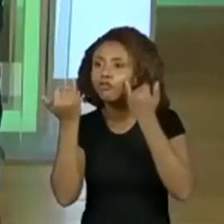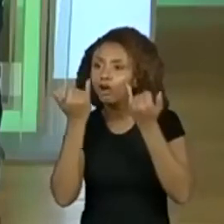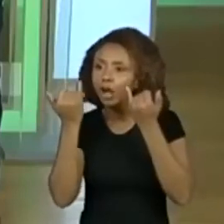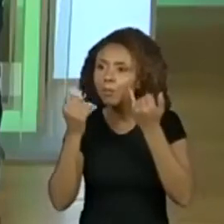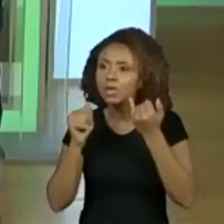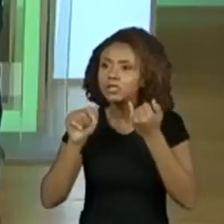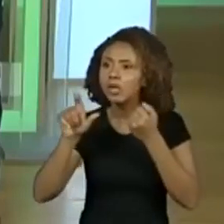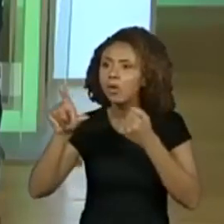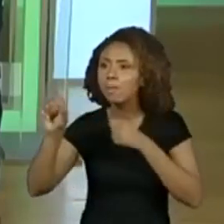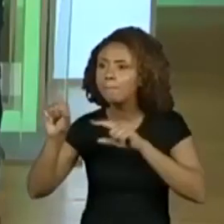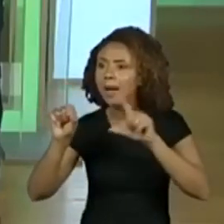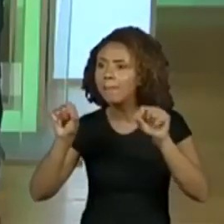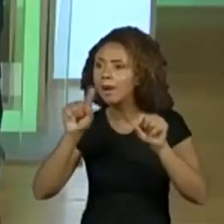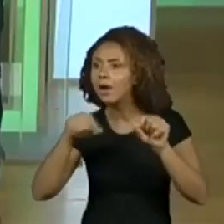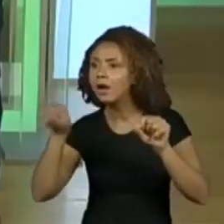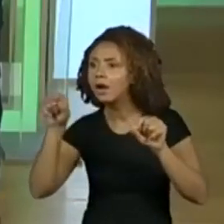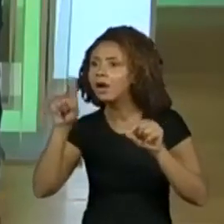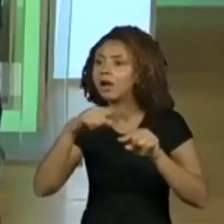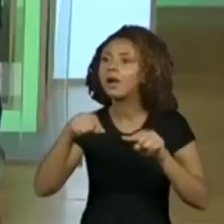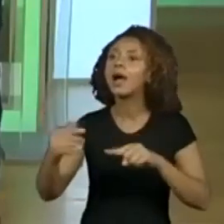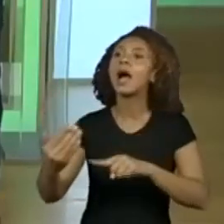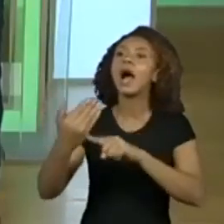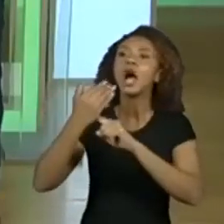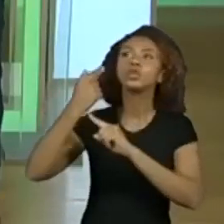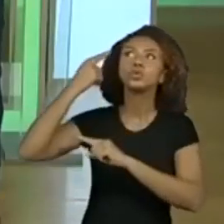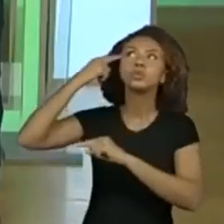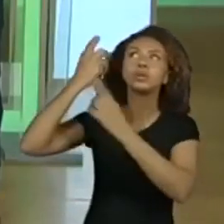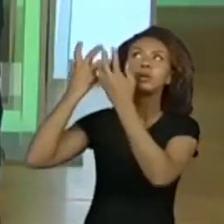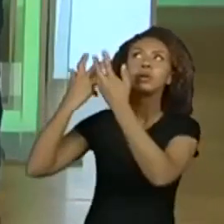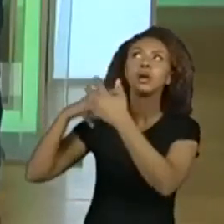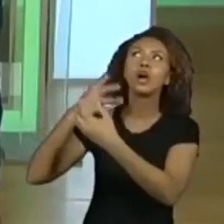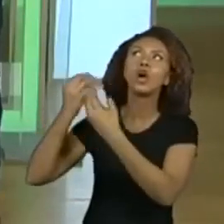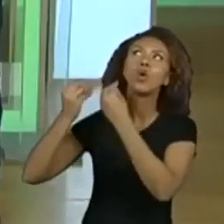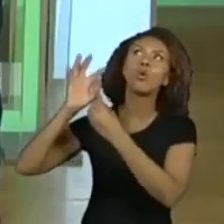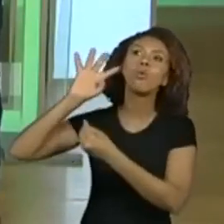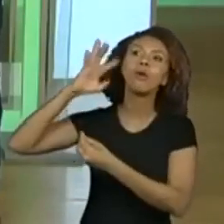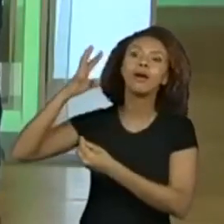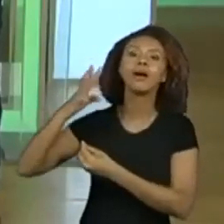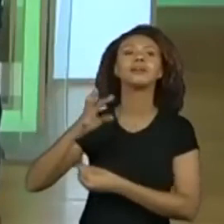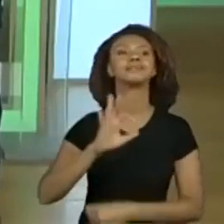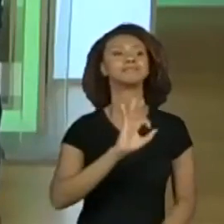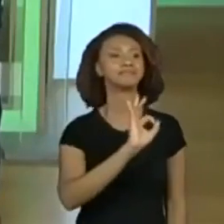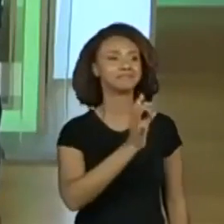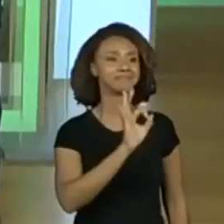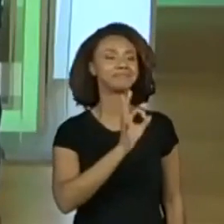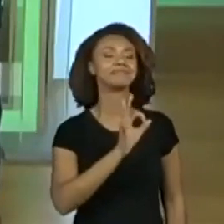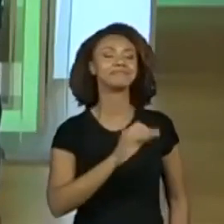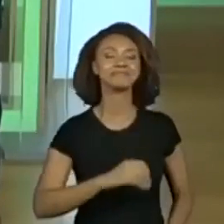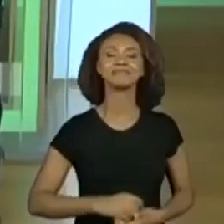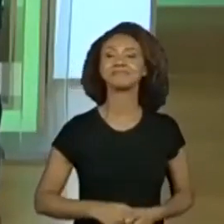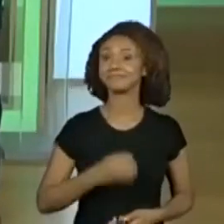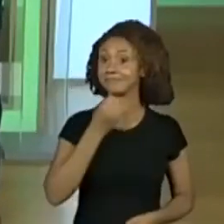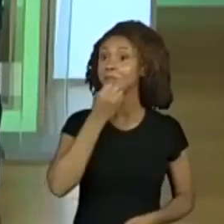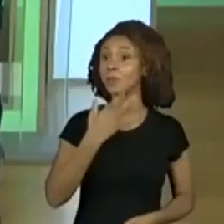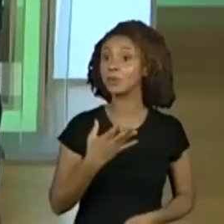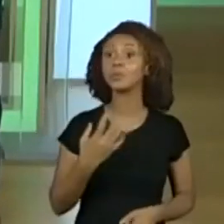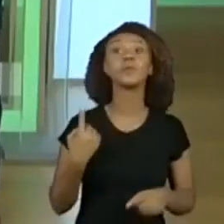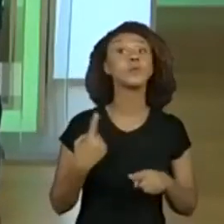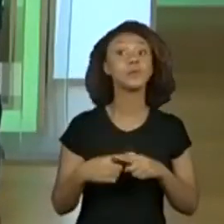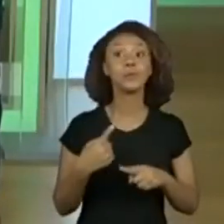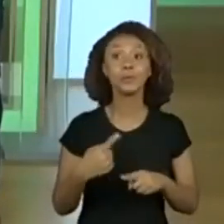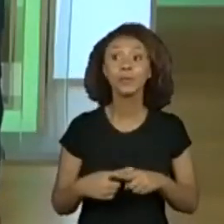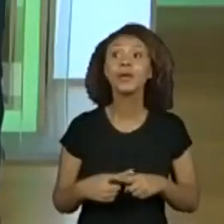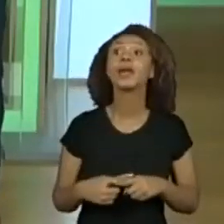podemos então pensar na solução exatamente muito bom porque ajuda a